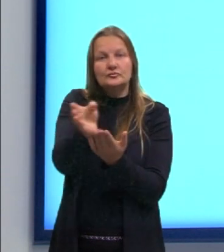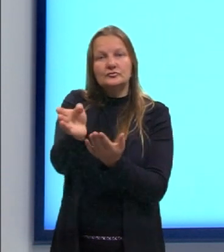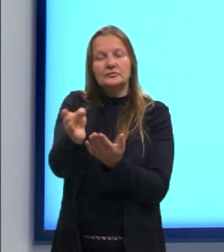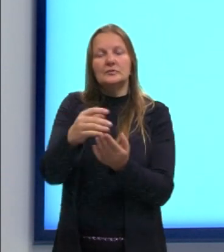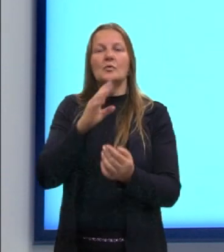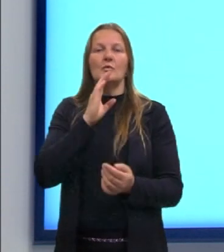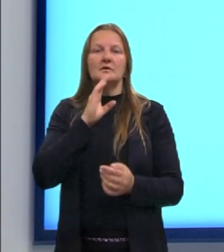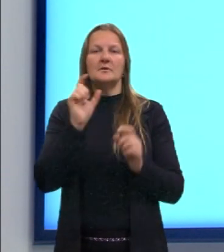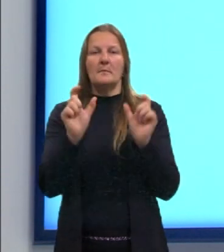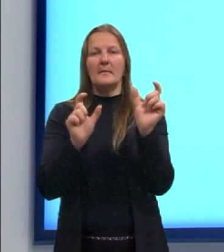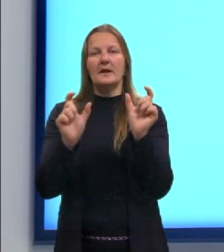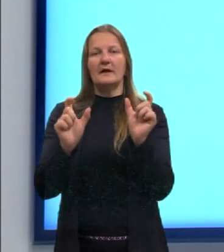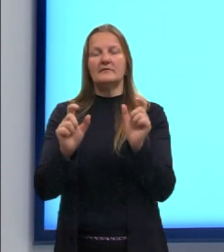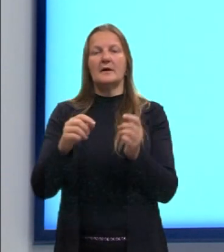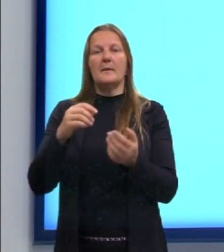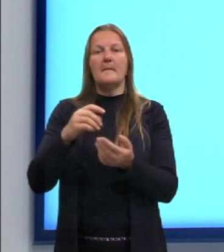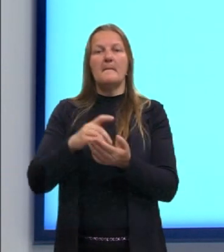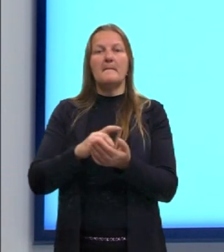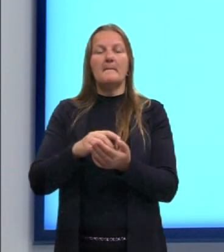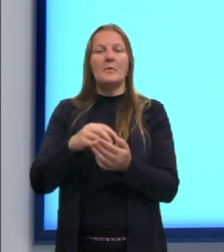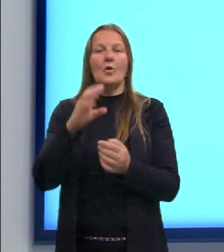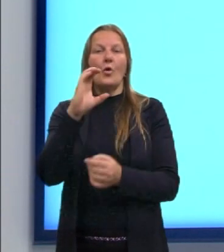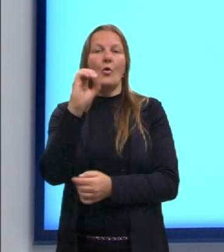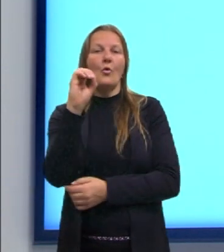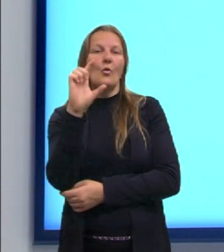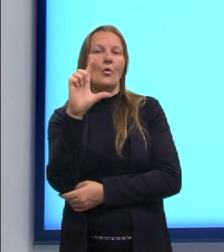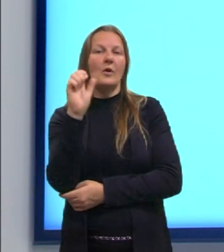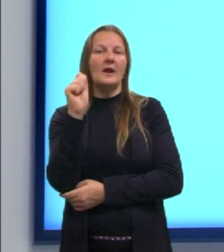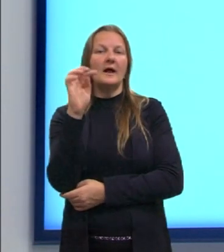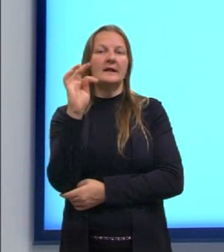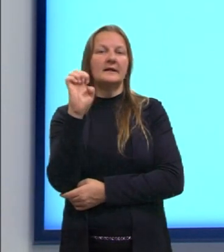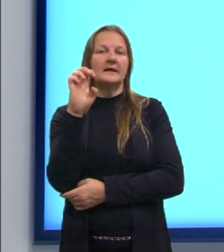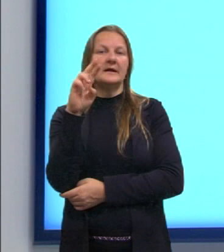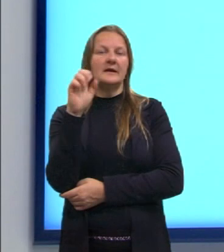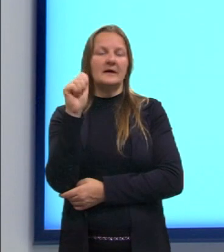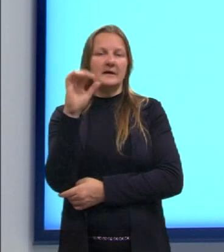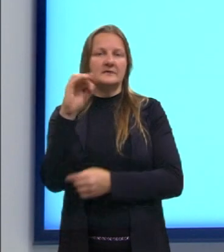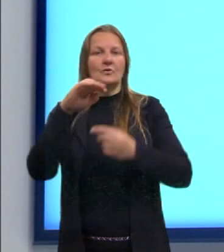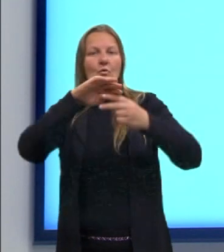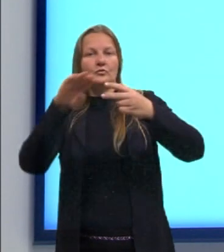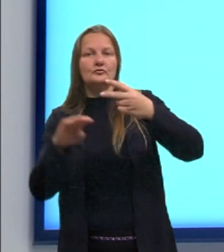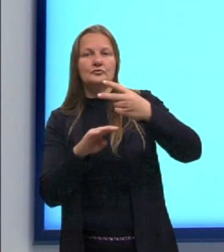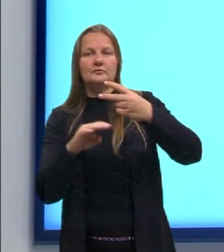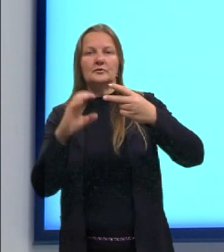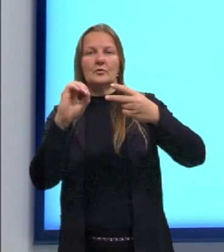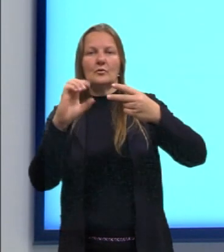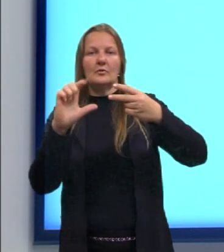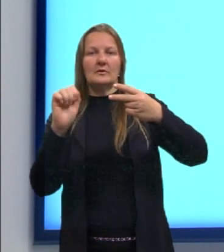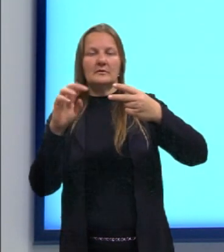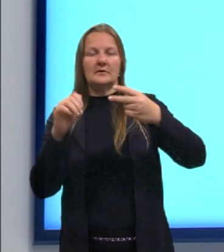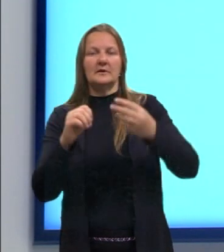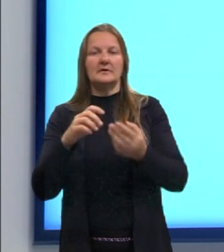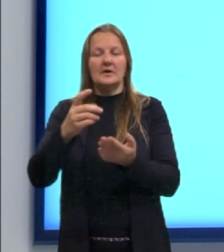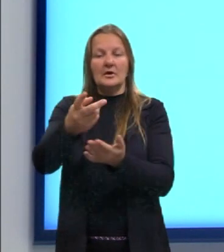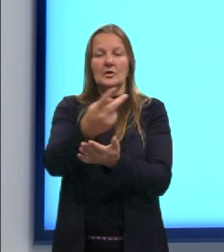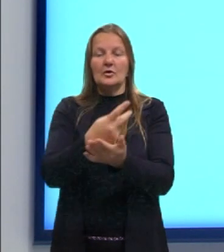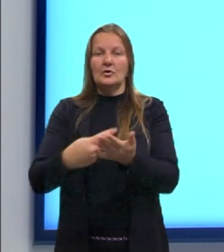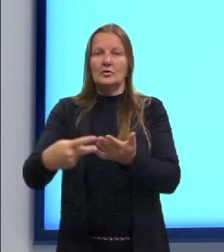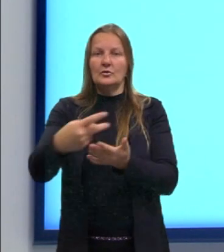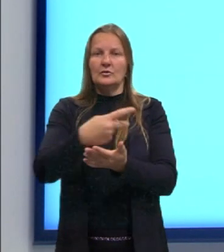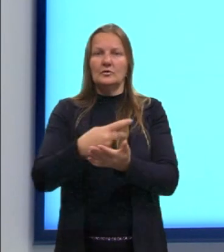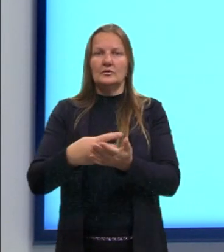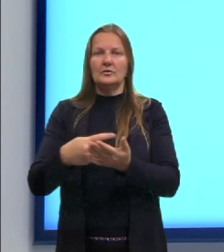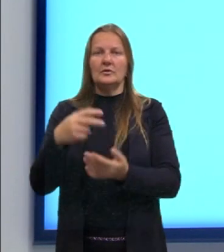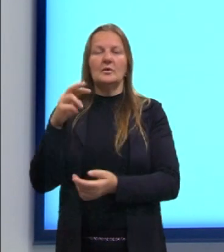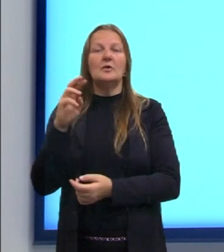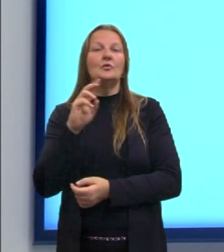são conhecidas como os pontos colaterais e subcolaterais. A sua representação gráfica é chamada de